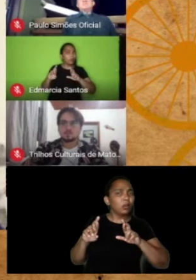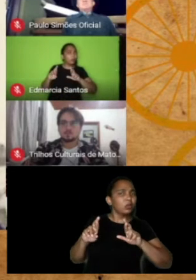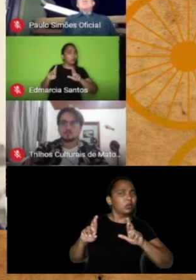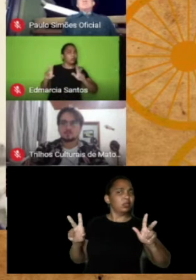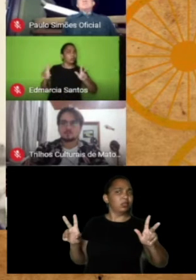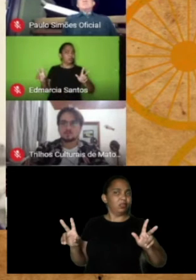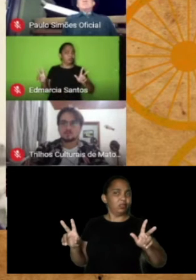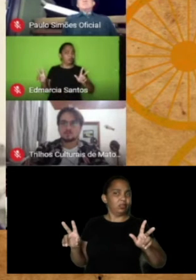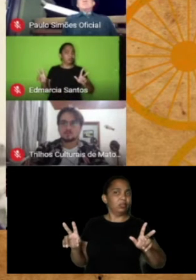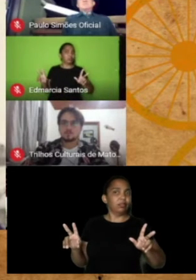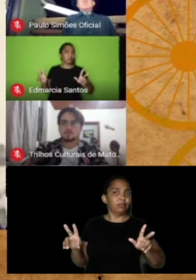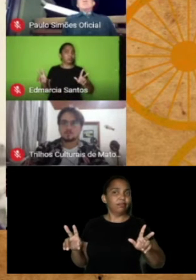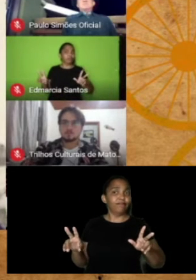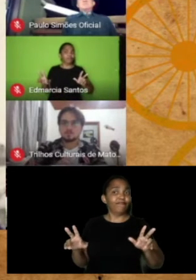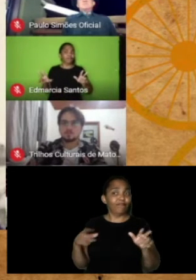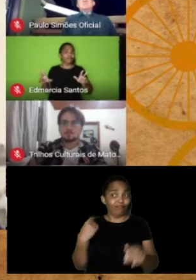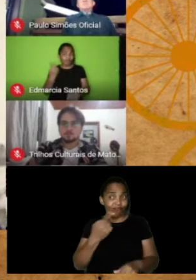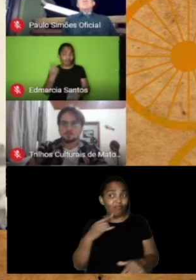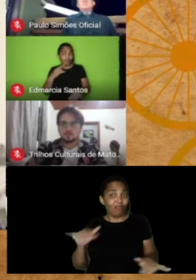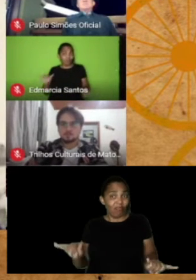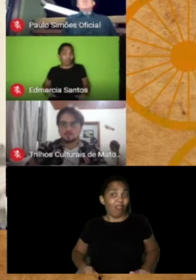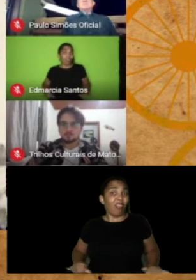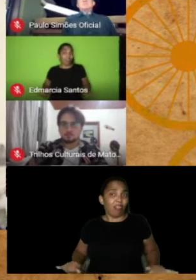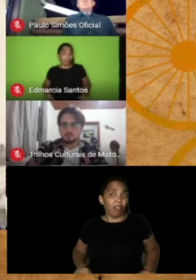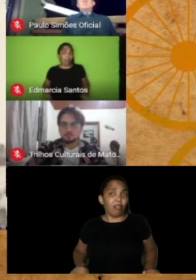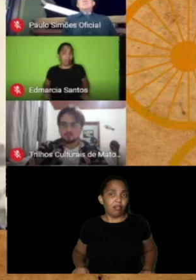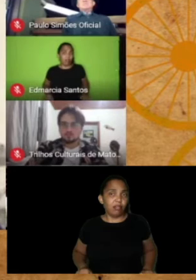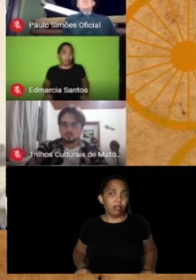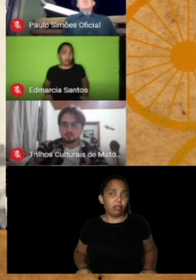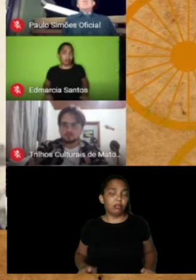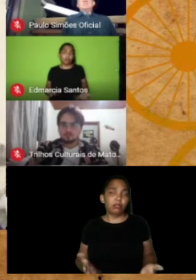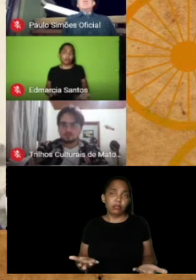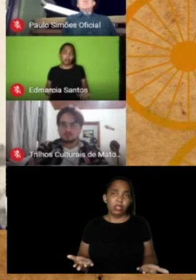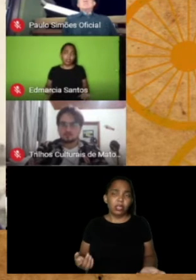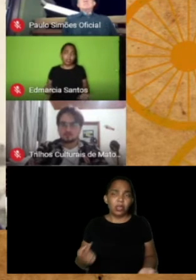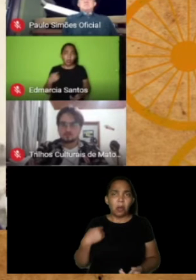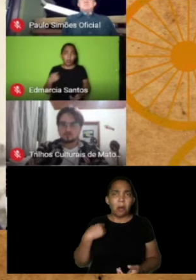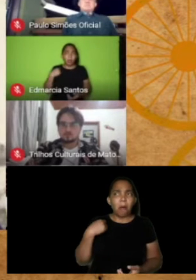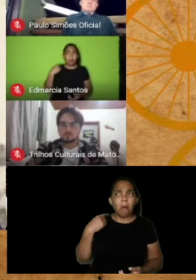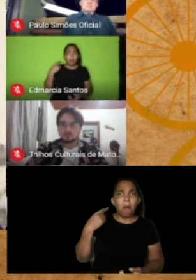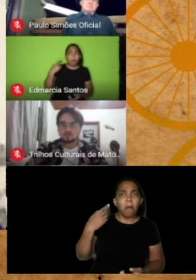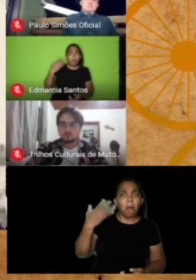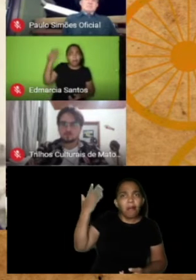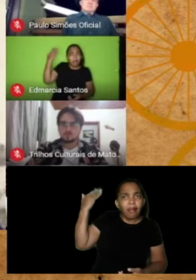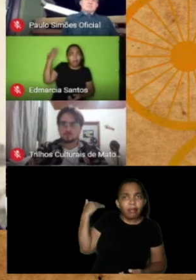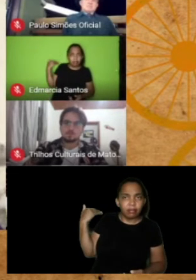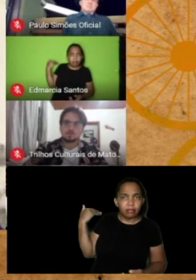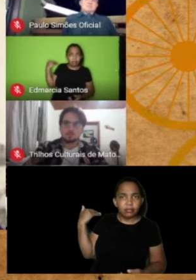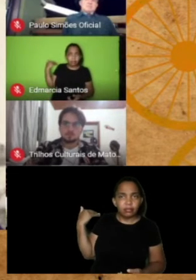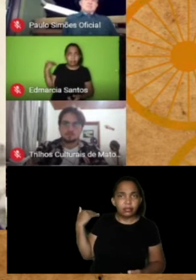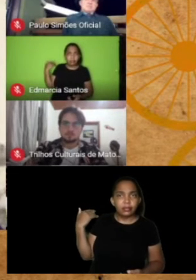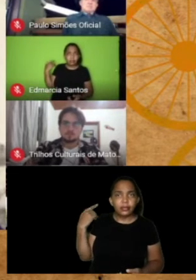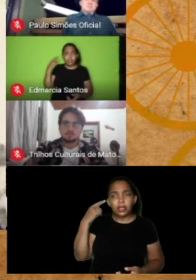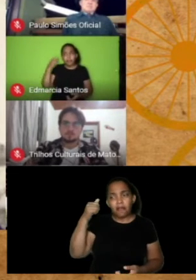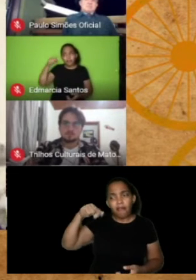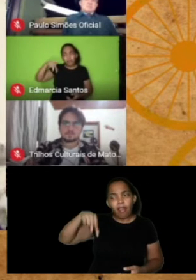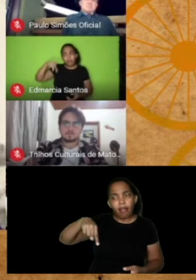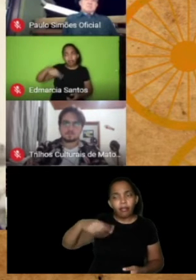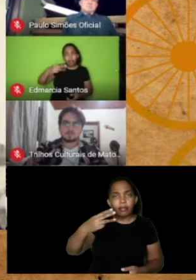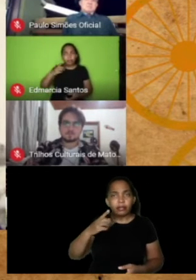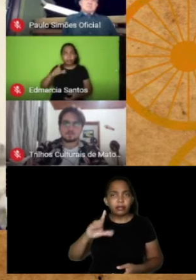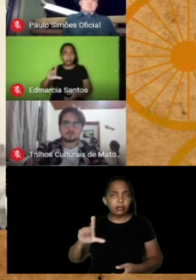boa. E nós sofremos isso também. Eu falo como agente público. Eu fiquei, antes de ser diretor, fiquei aqui em Três